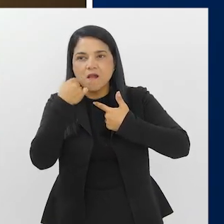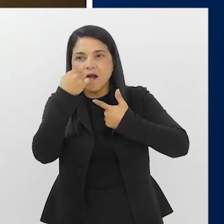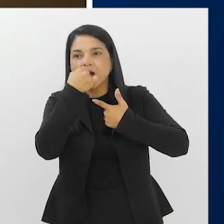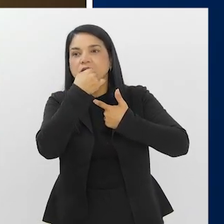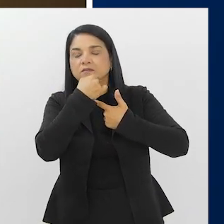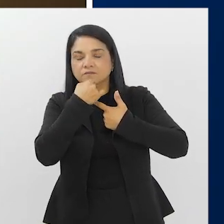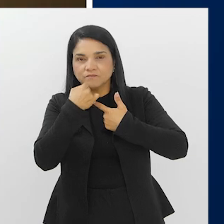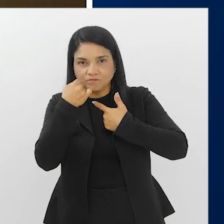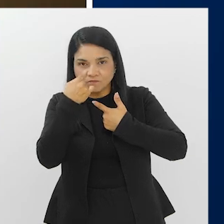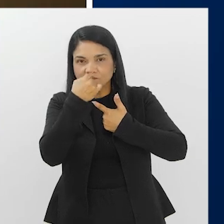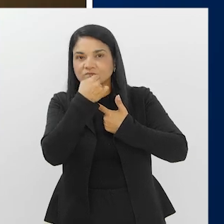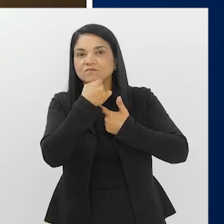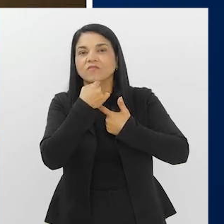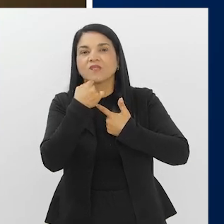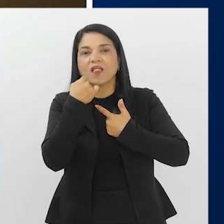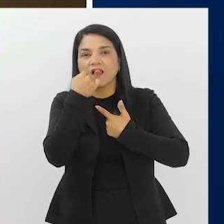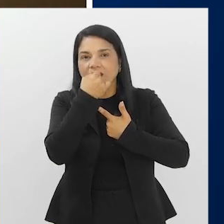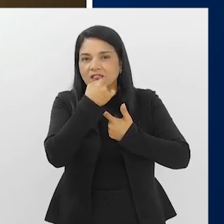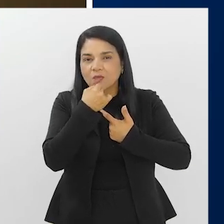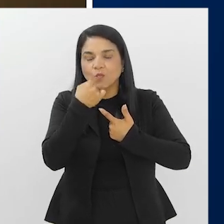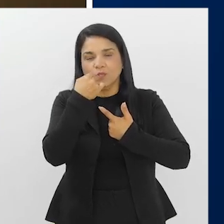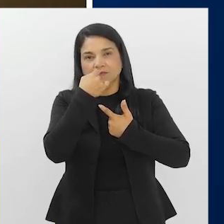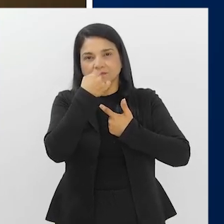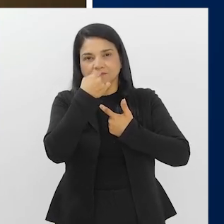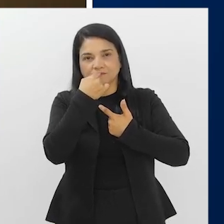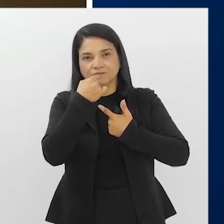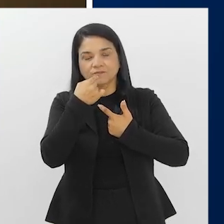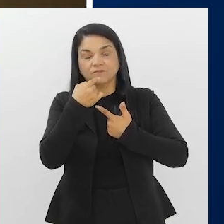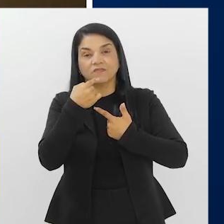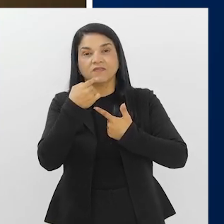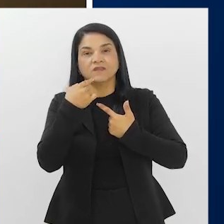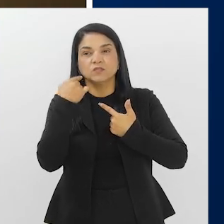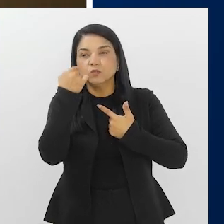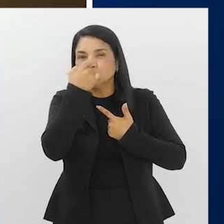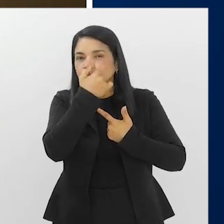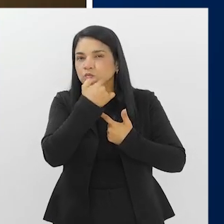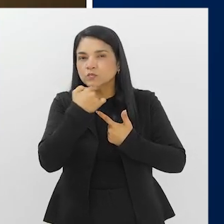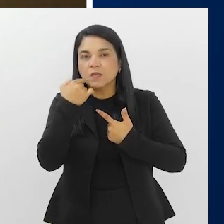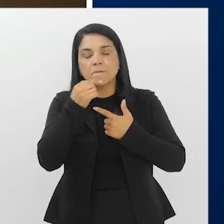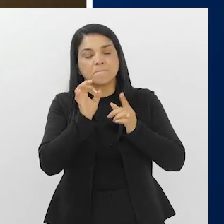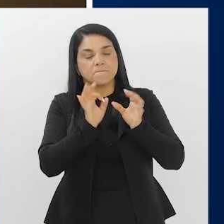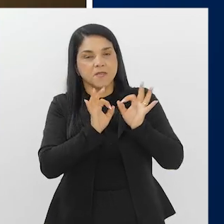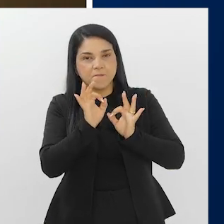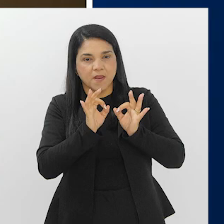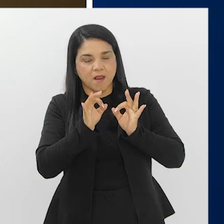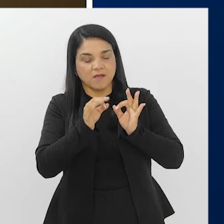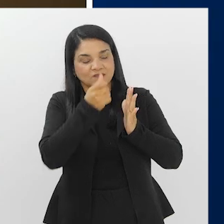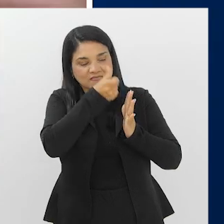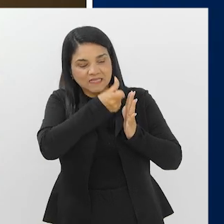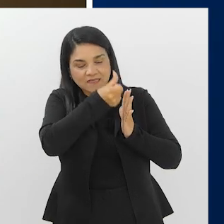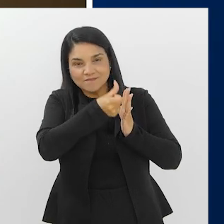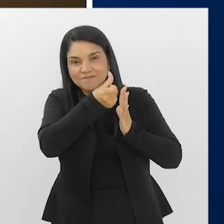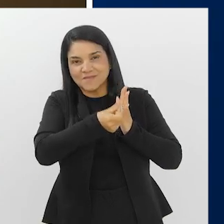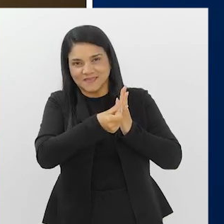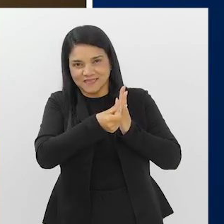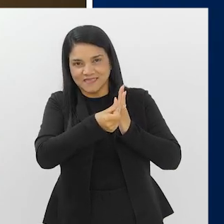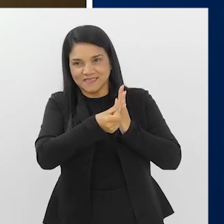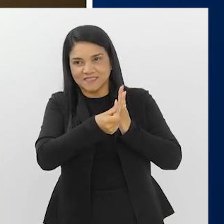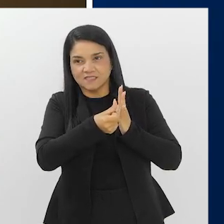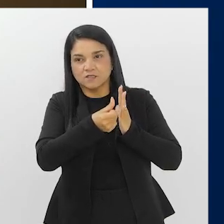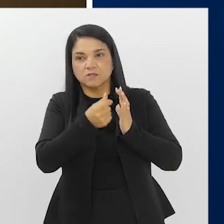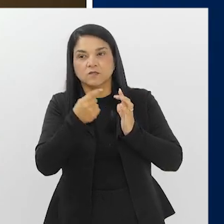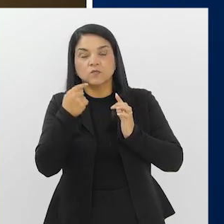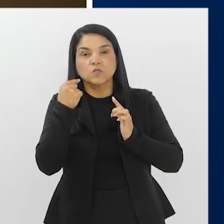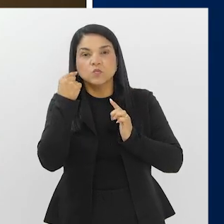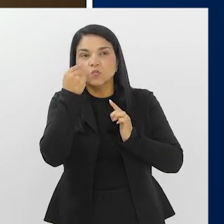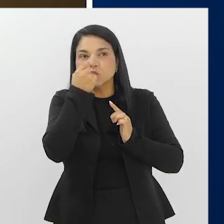musculatura intraoral também, né, a língua, isso tudo aqui é preparado para o que que a gente vai